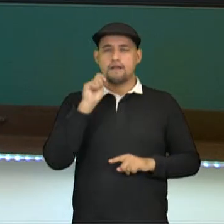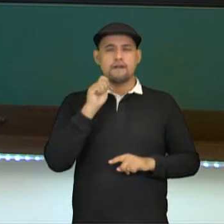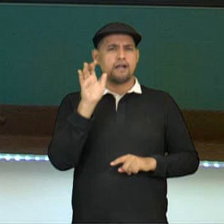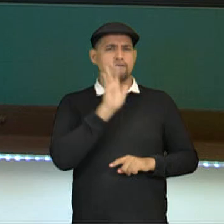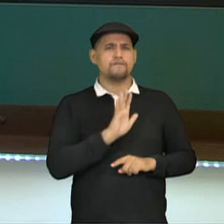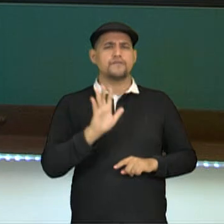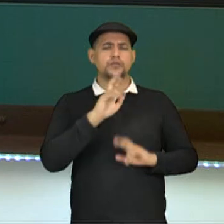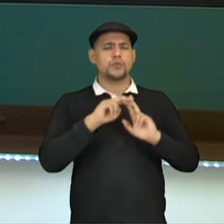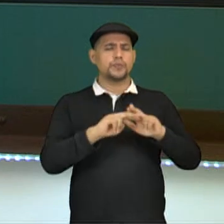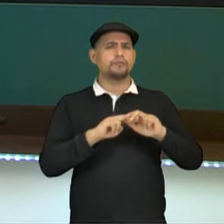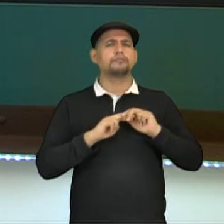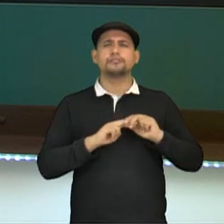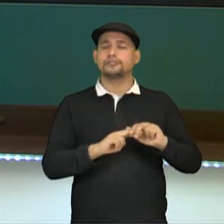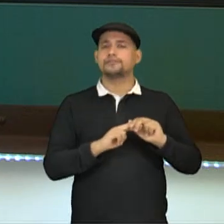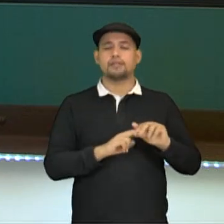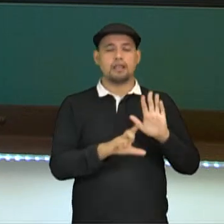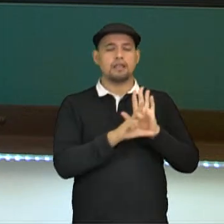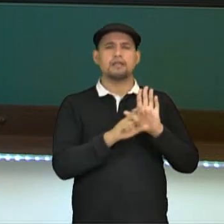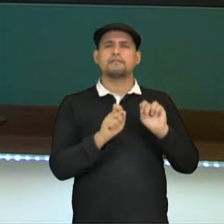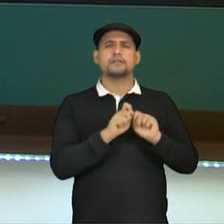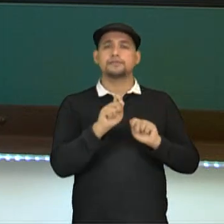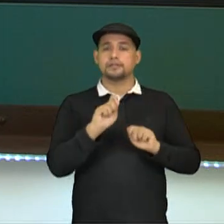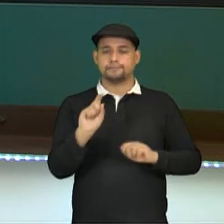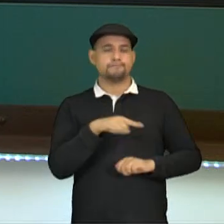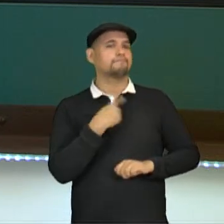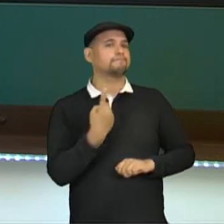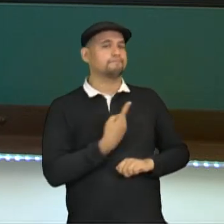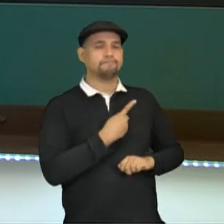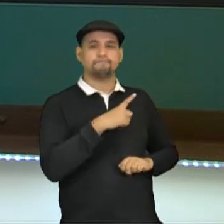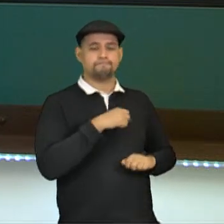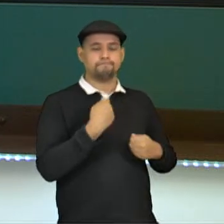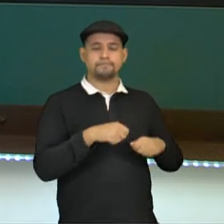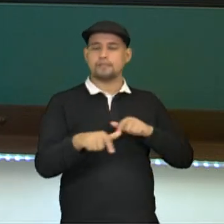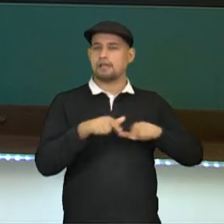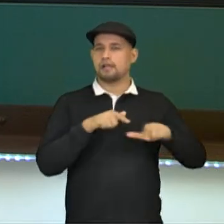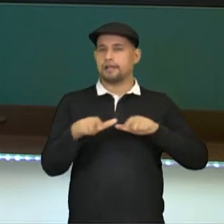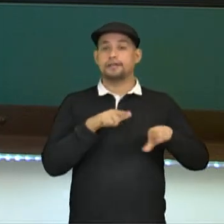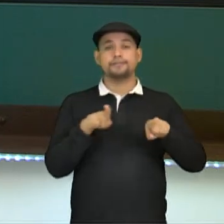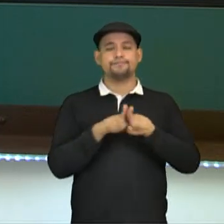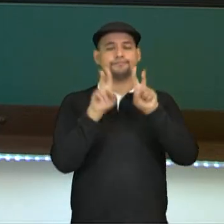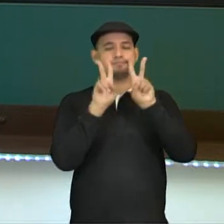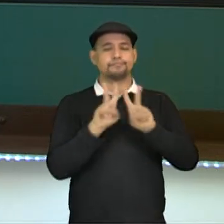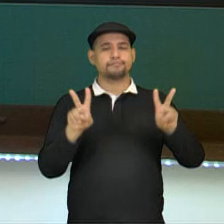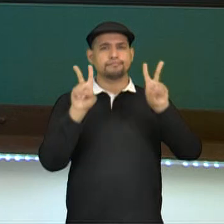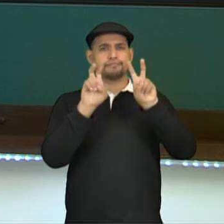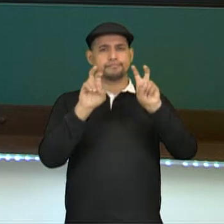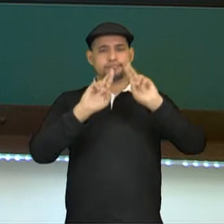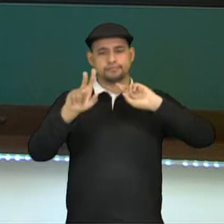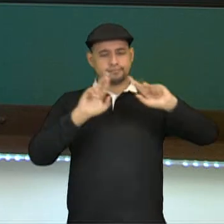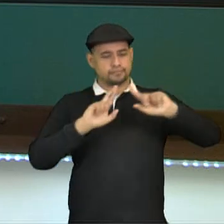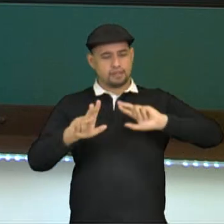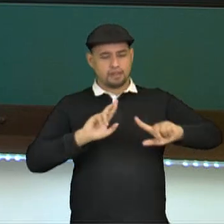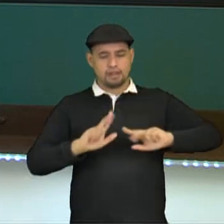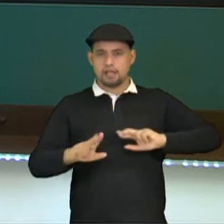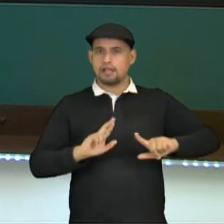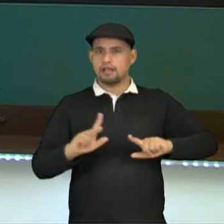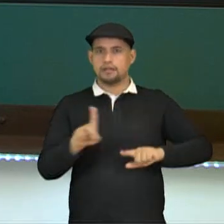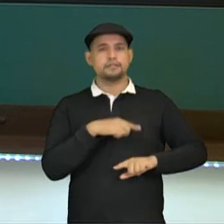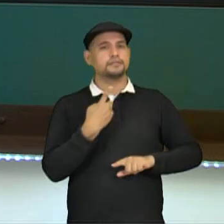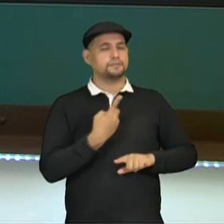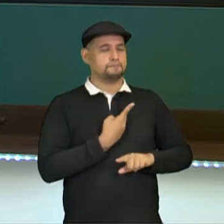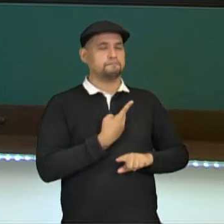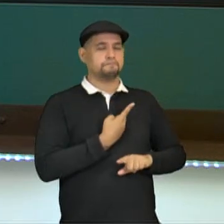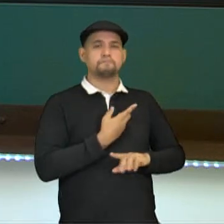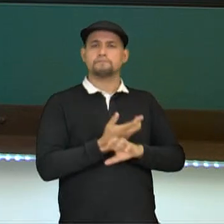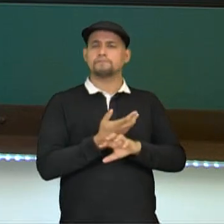Isso por conta da lei que determina que nós temos que trabalhar os temas transversais dentro da nossa